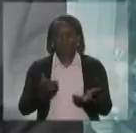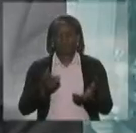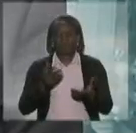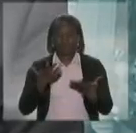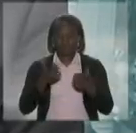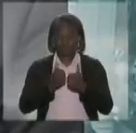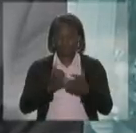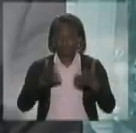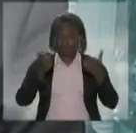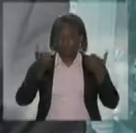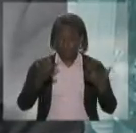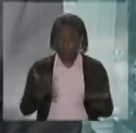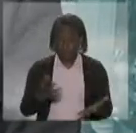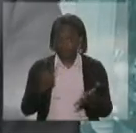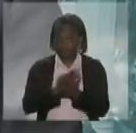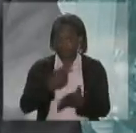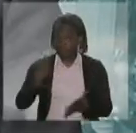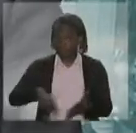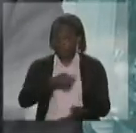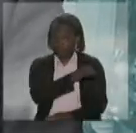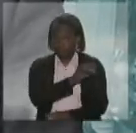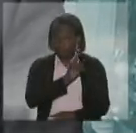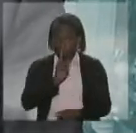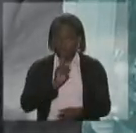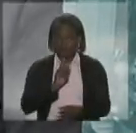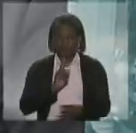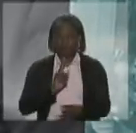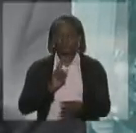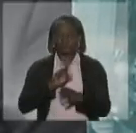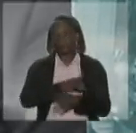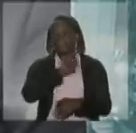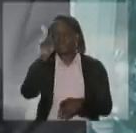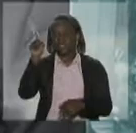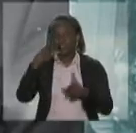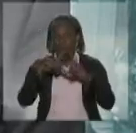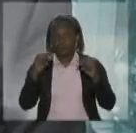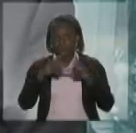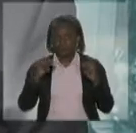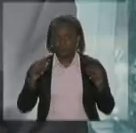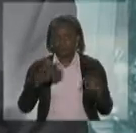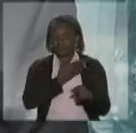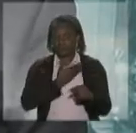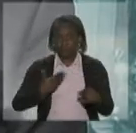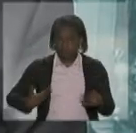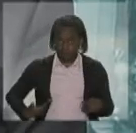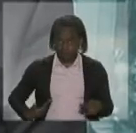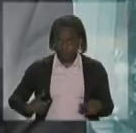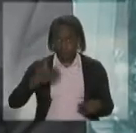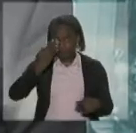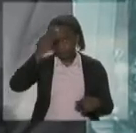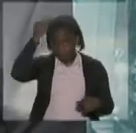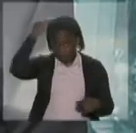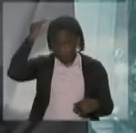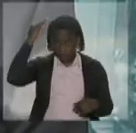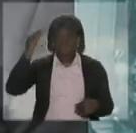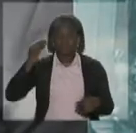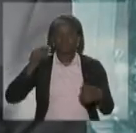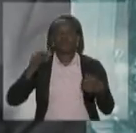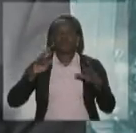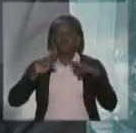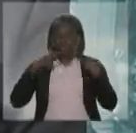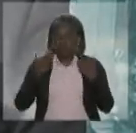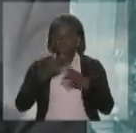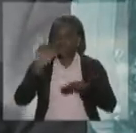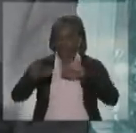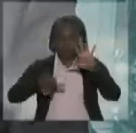algo que aconteceu não aqui no rio de janeiro mas lá em brasília quando o presidente da república michel temer reuniu